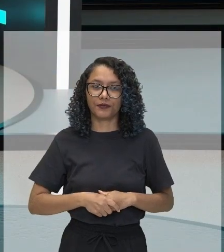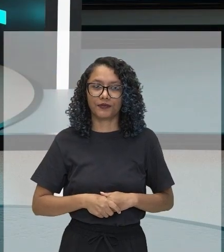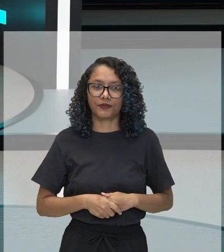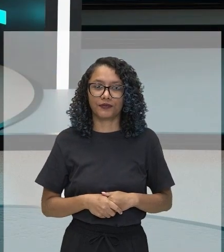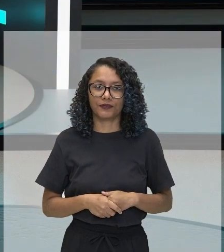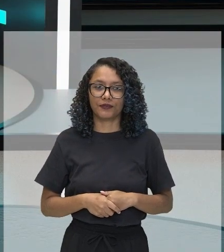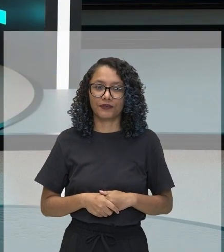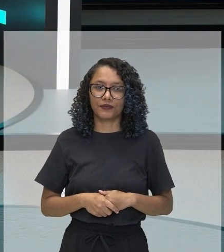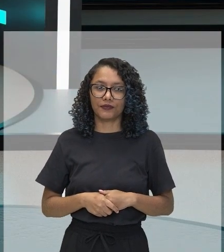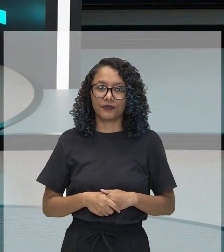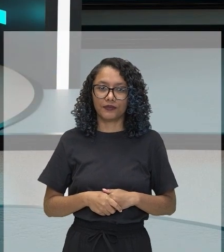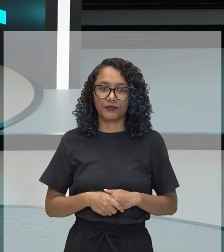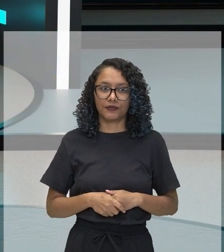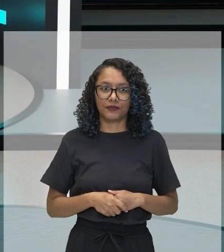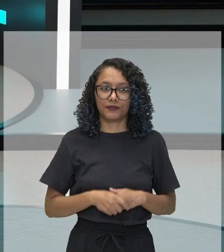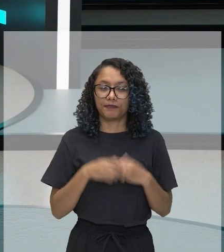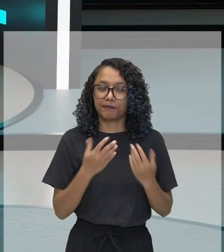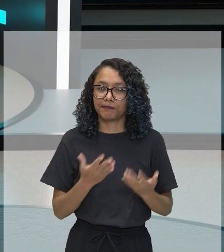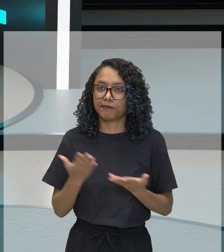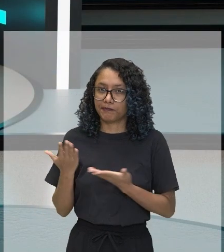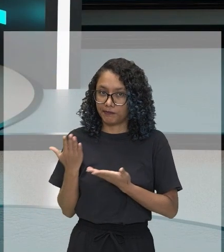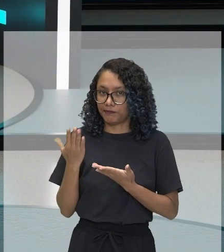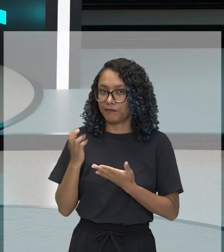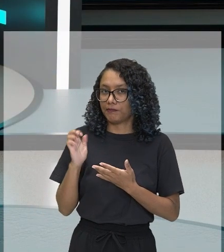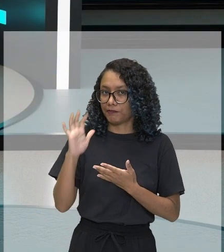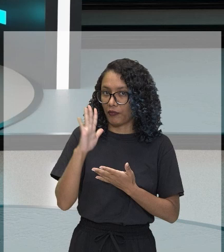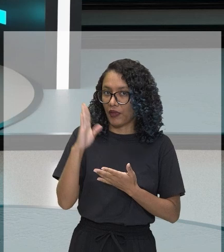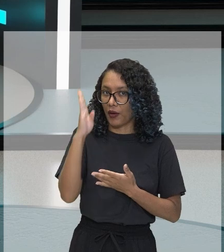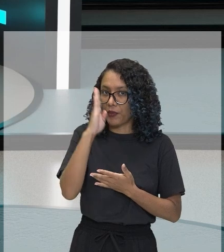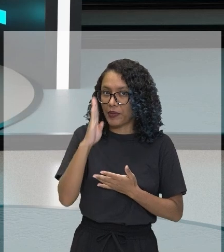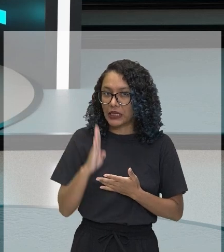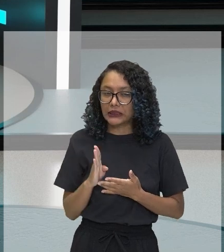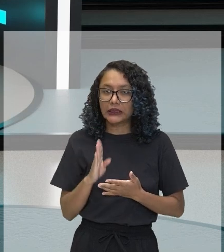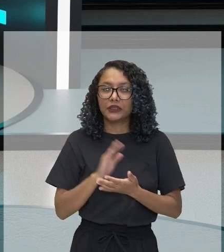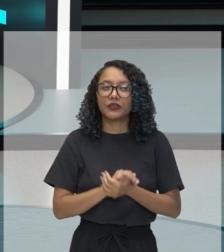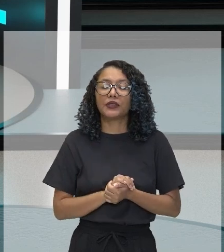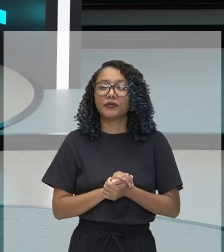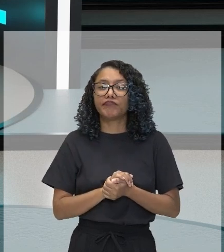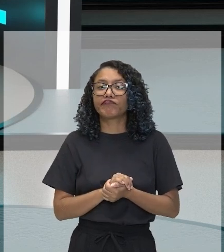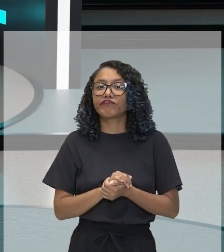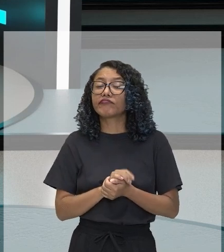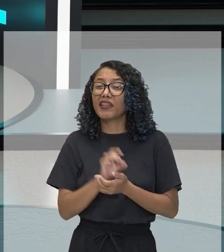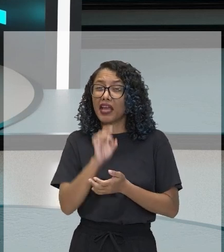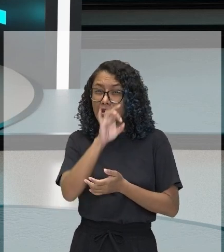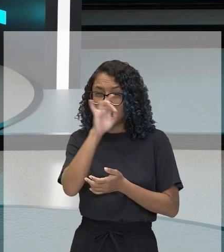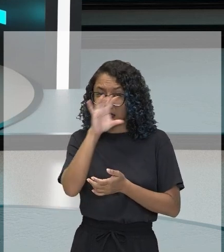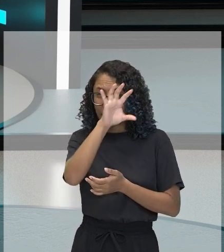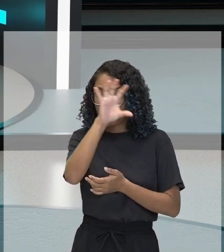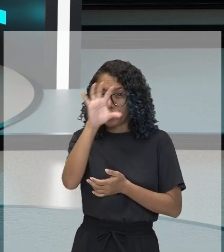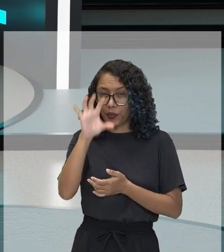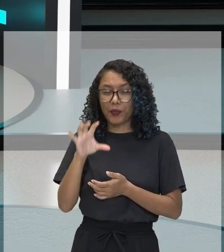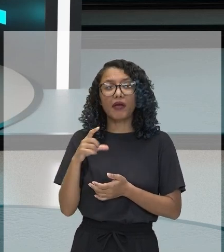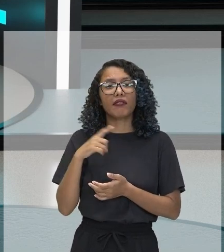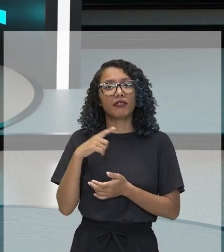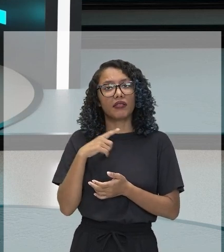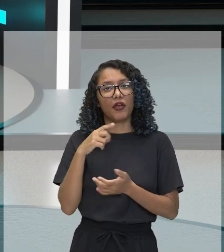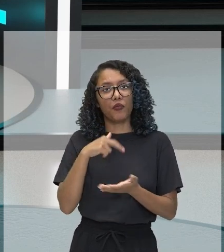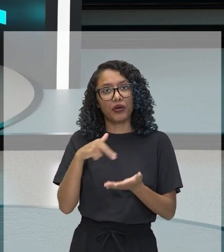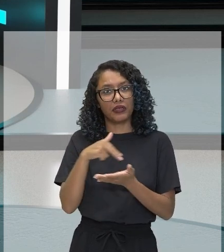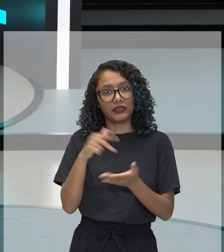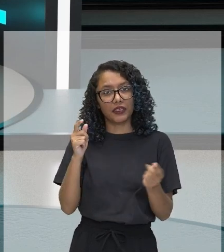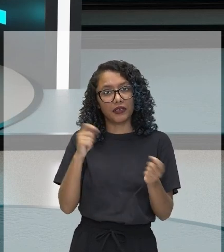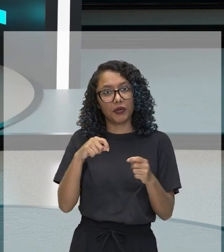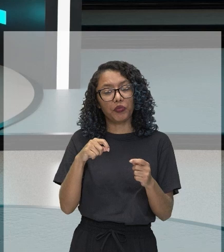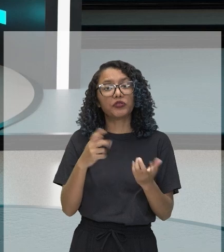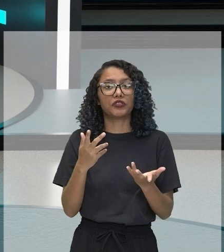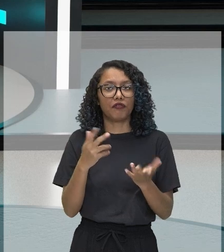Então aqui nós temos o mapa do Brasil e cada região representa uma dança. Por exemplo, aqui nós